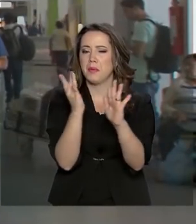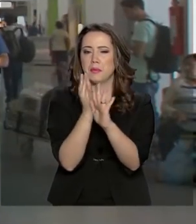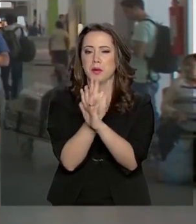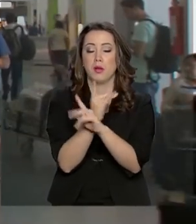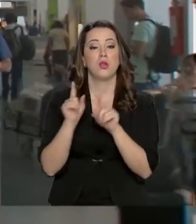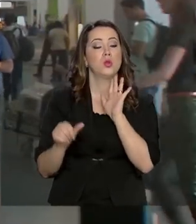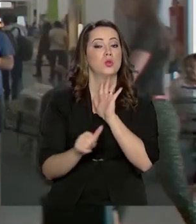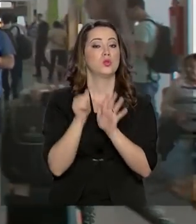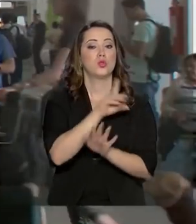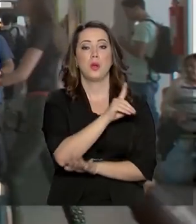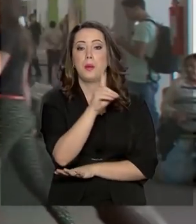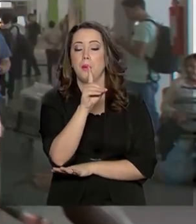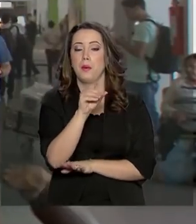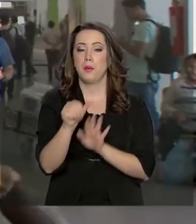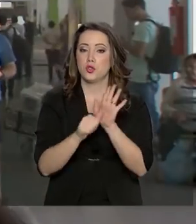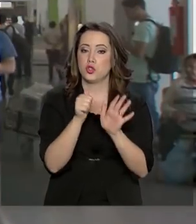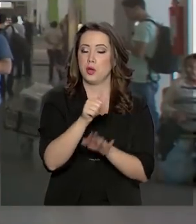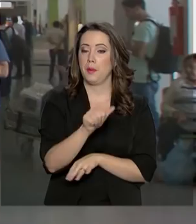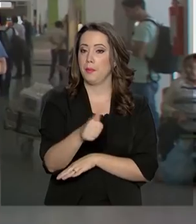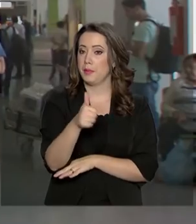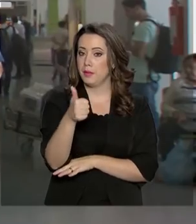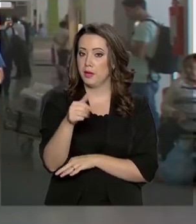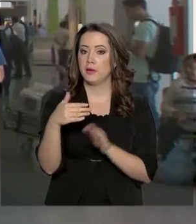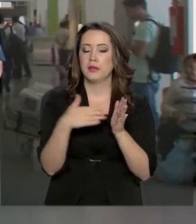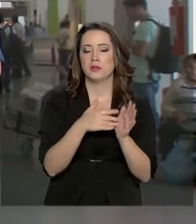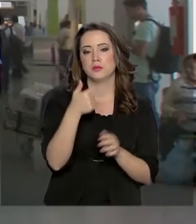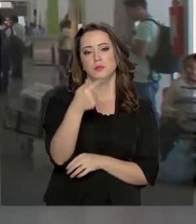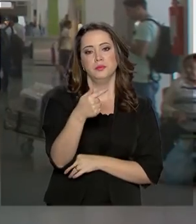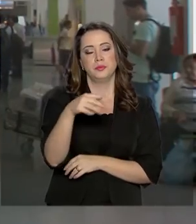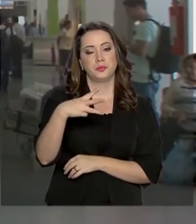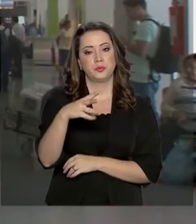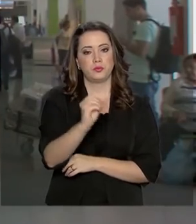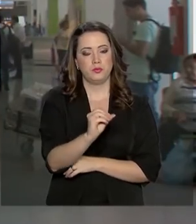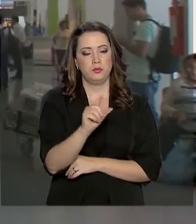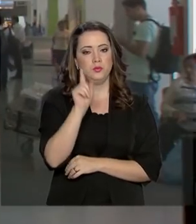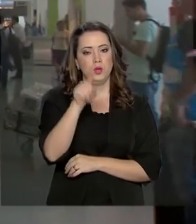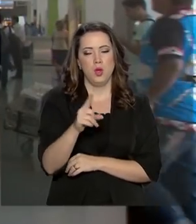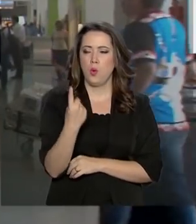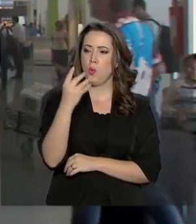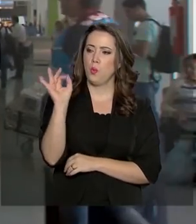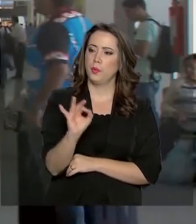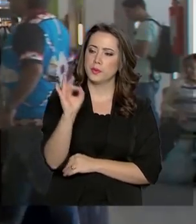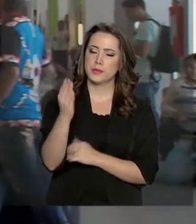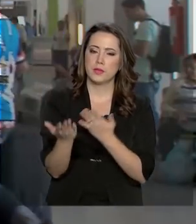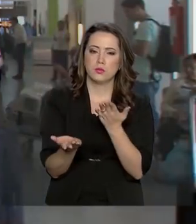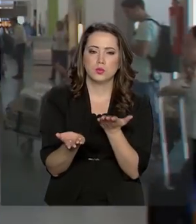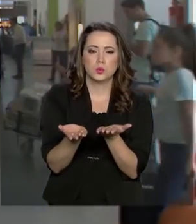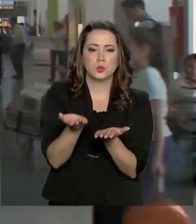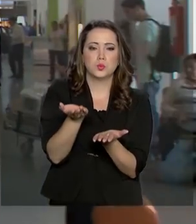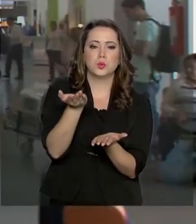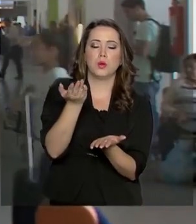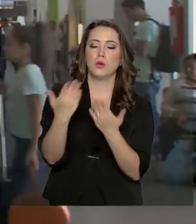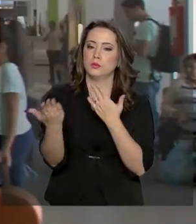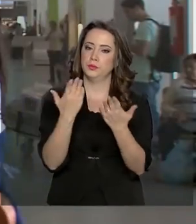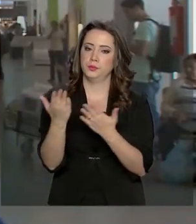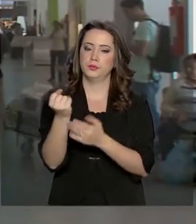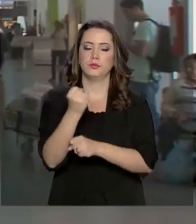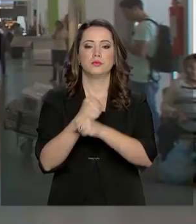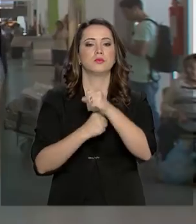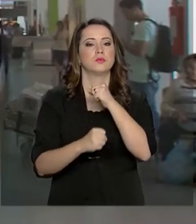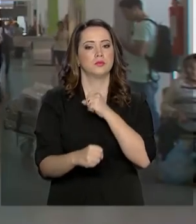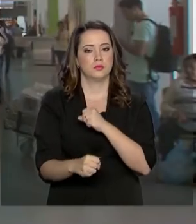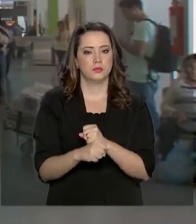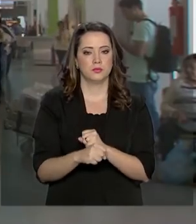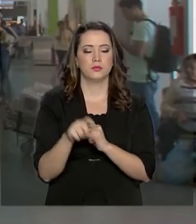dia 1º ao dia 7 de março. Essa estimativa é 1% maior do que a registrada no